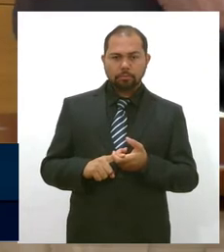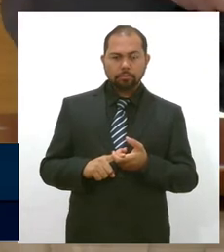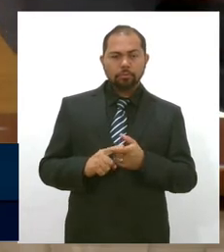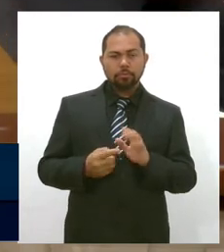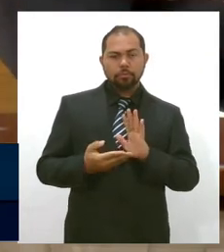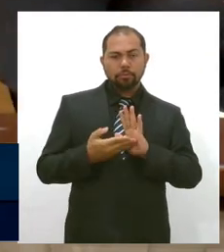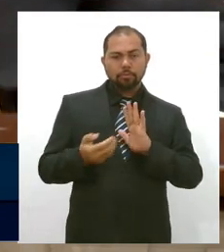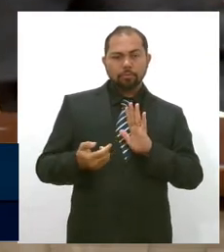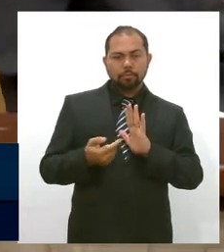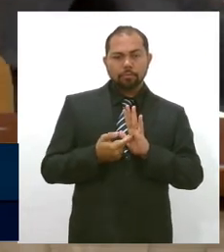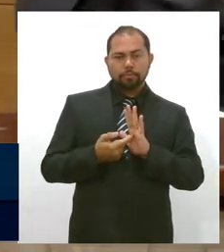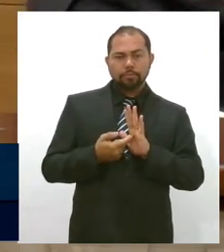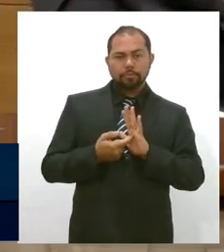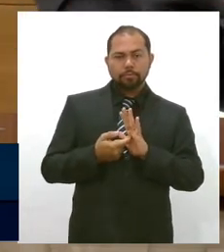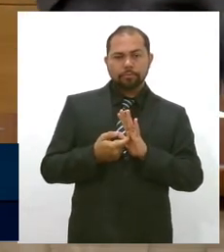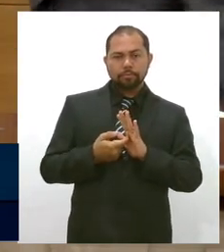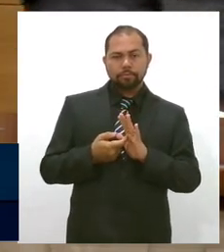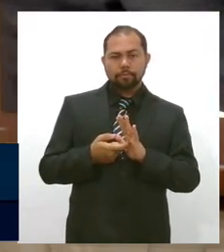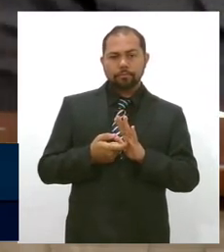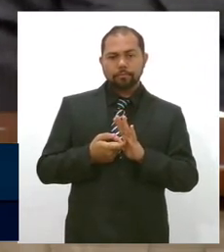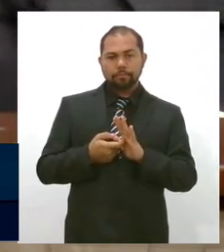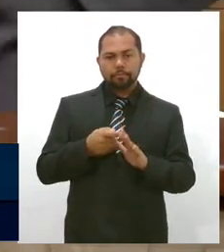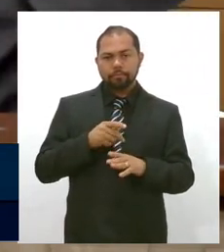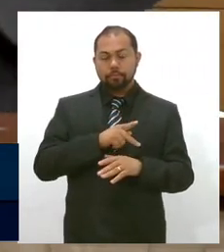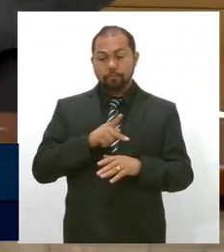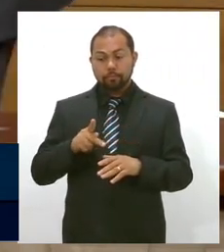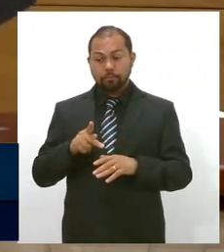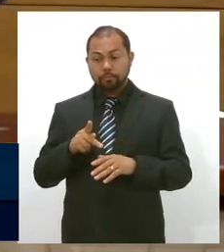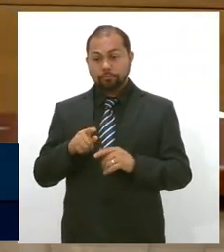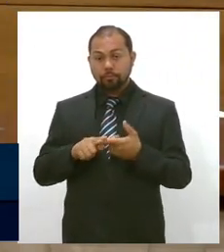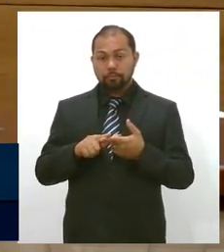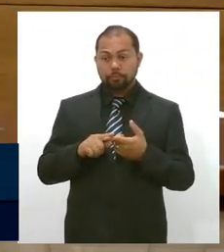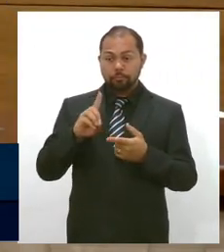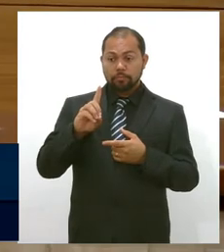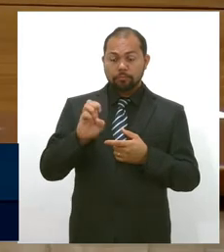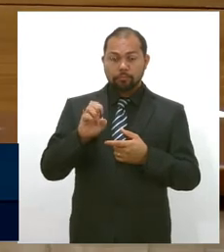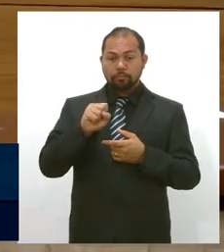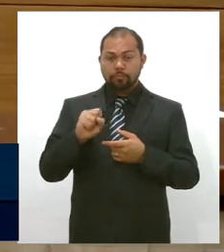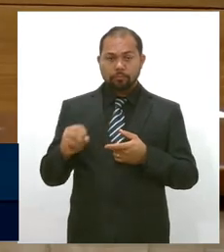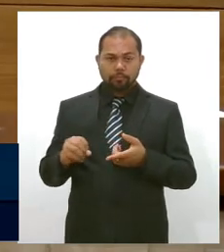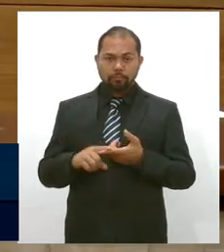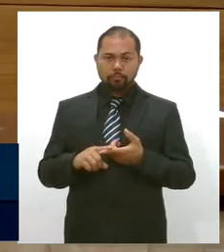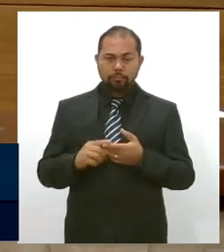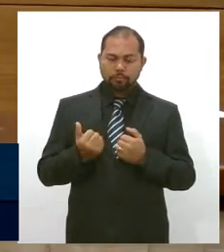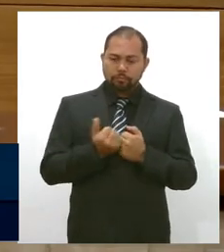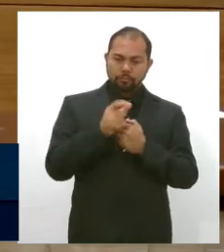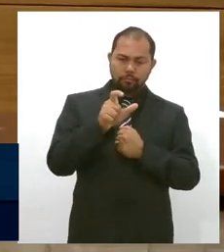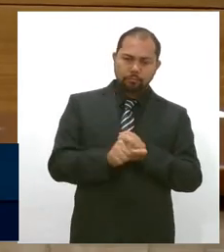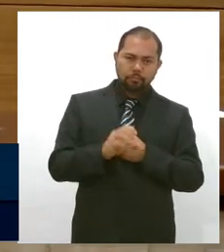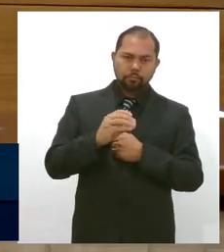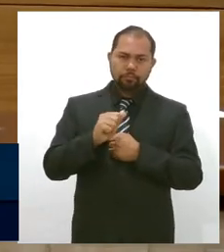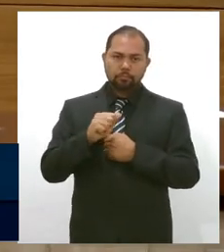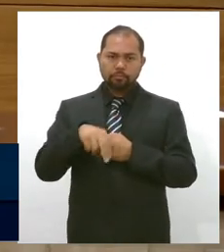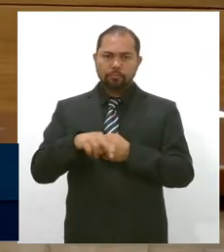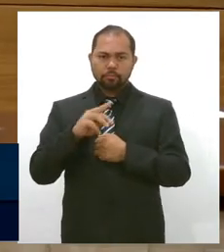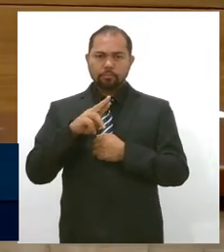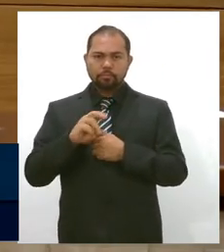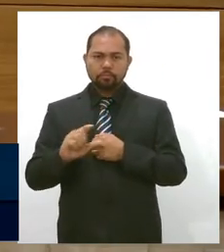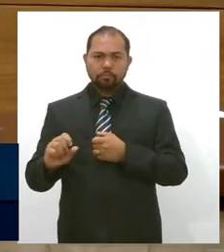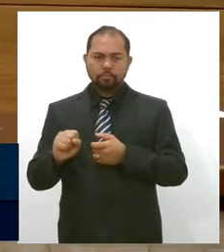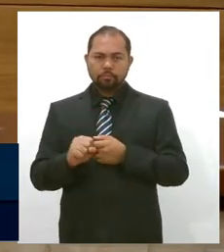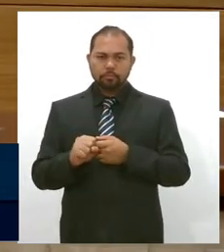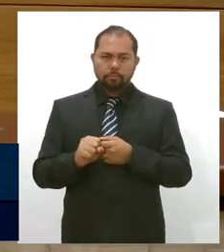presidente da Companhia de Saneamento Básica de Sergipe, DESO, na pessoa do senhor Carlos Fernandes Melo Neto, solicitando a regularização e melhoria